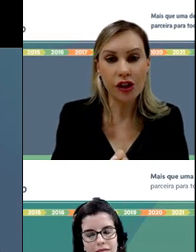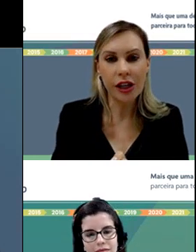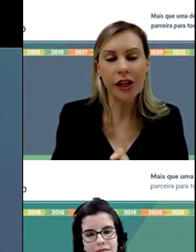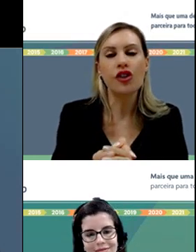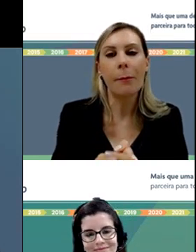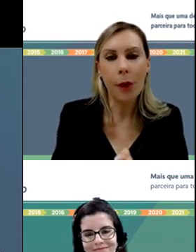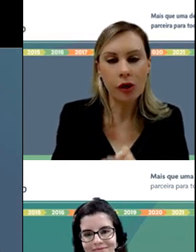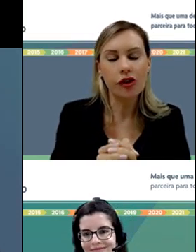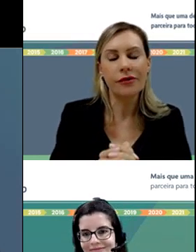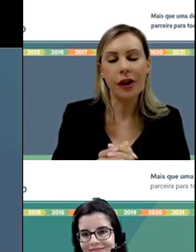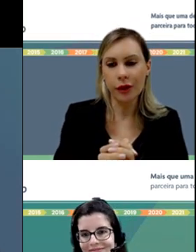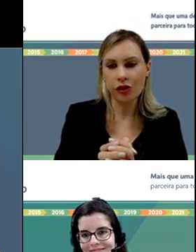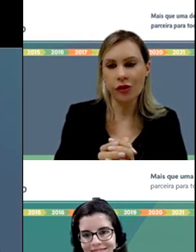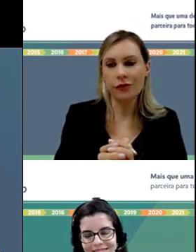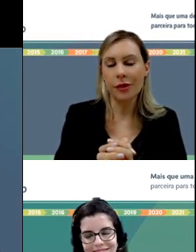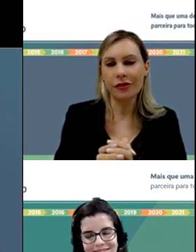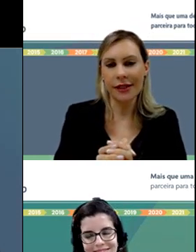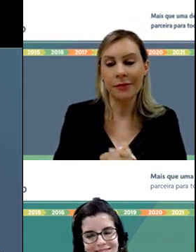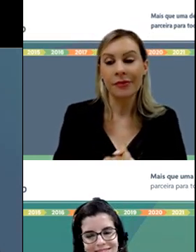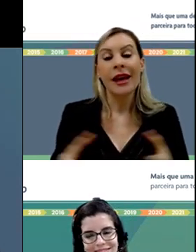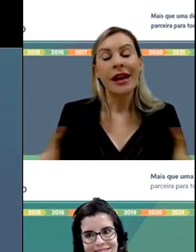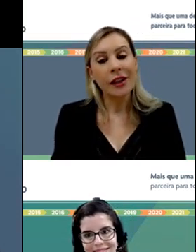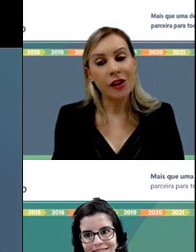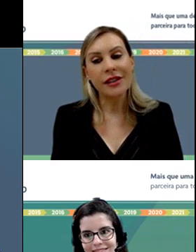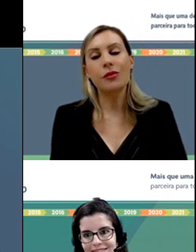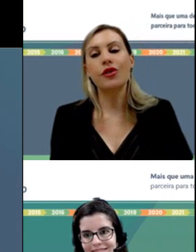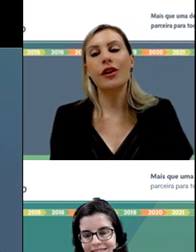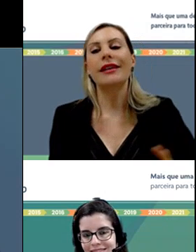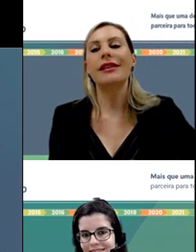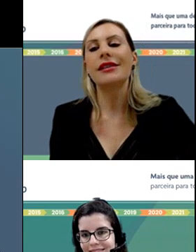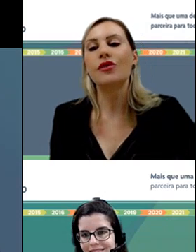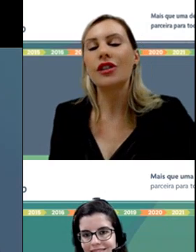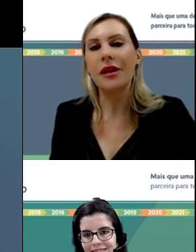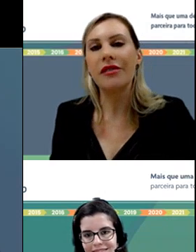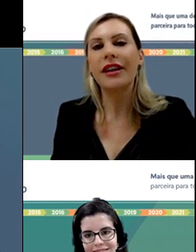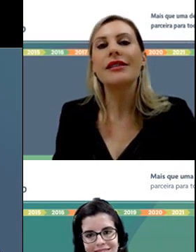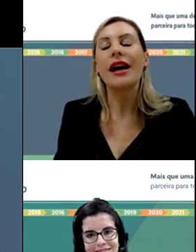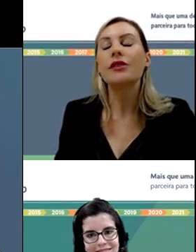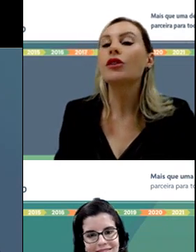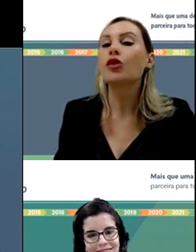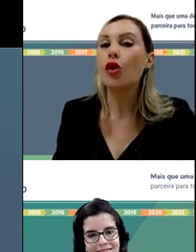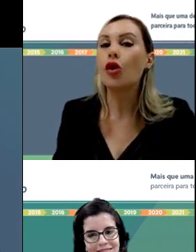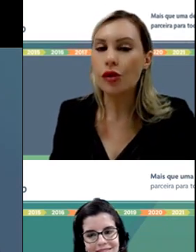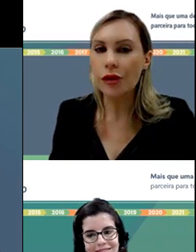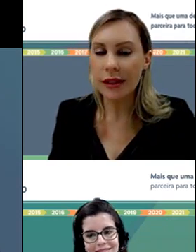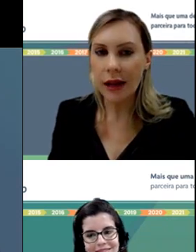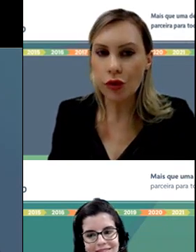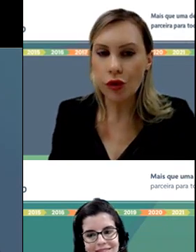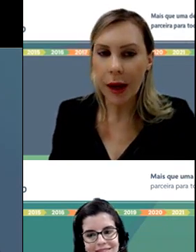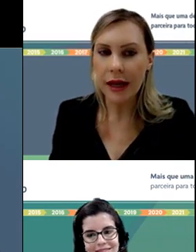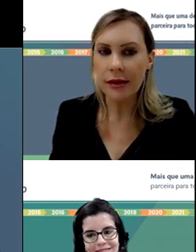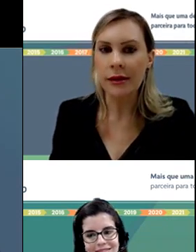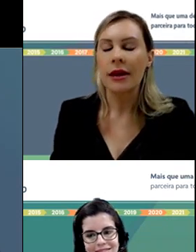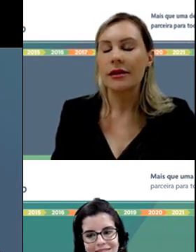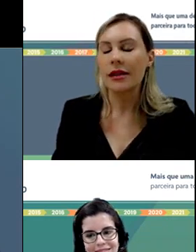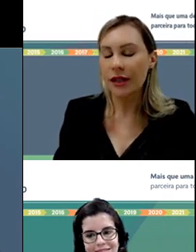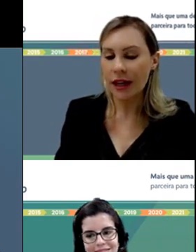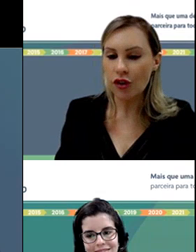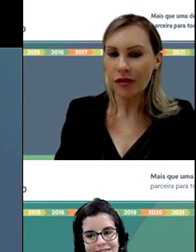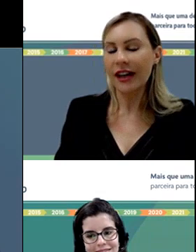essa caixinha de aportes facultativos para você. E nós temos 80 assessores previdenciários em todos os estados do